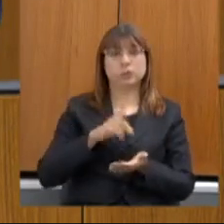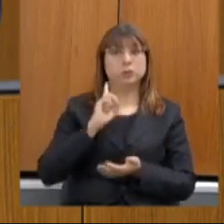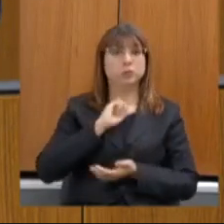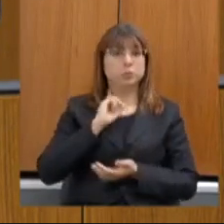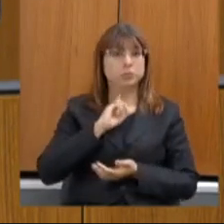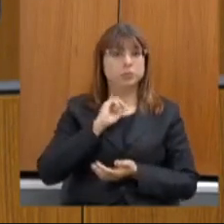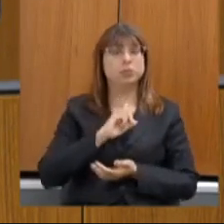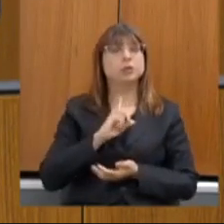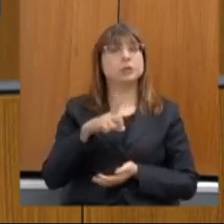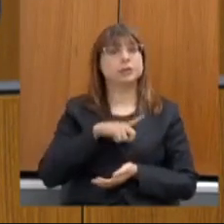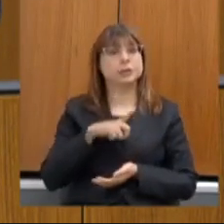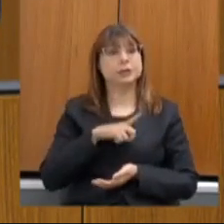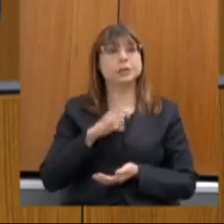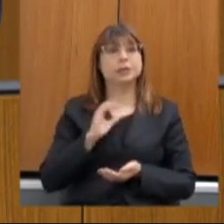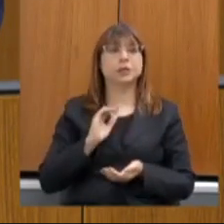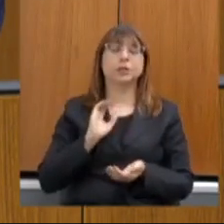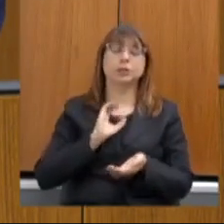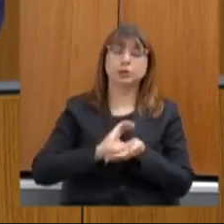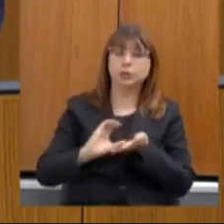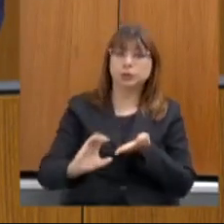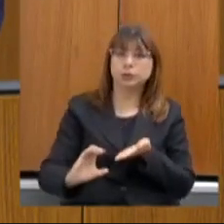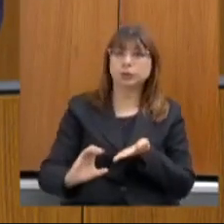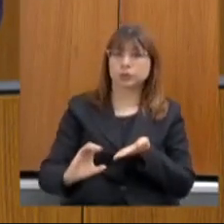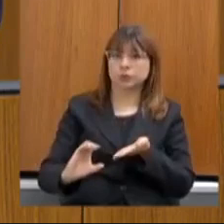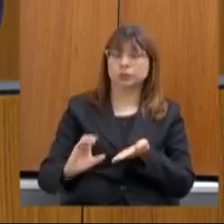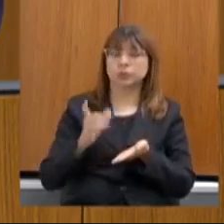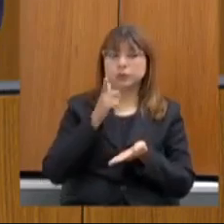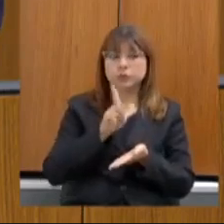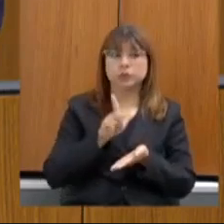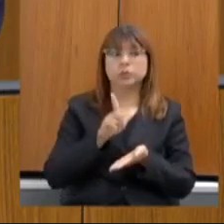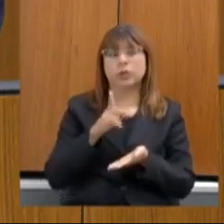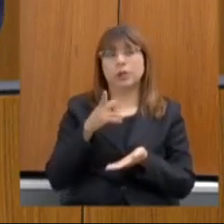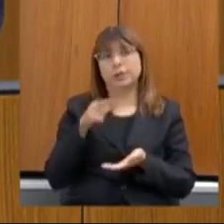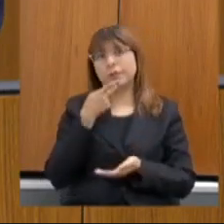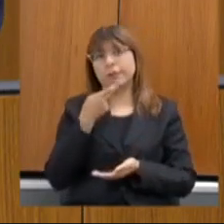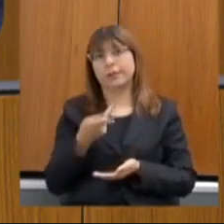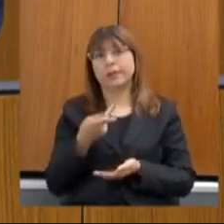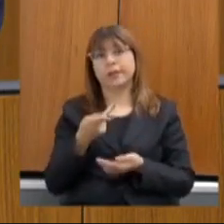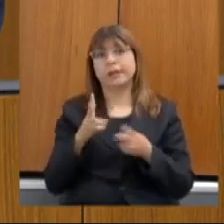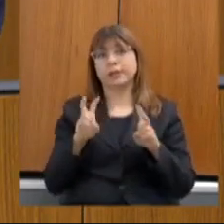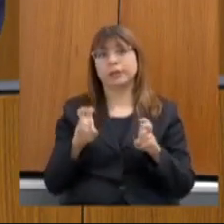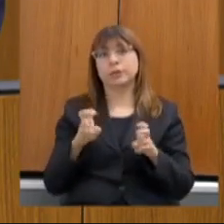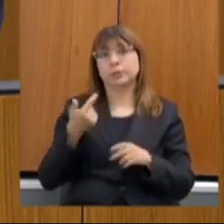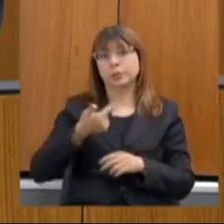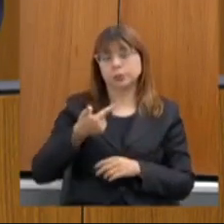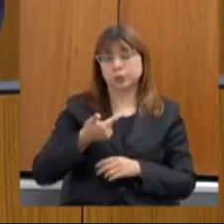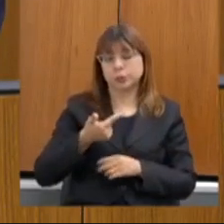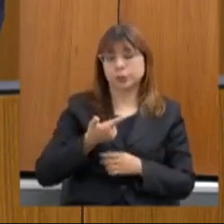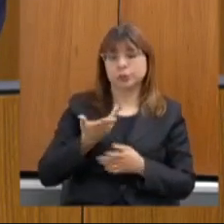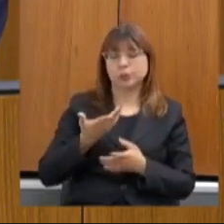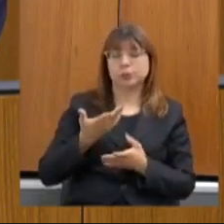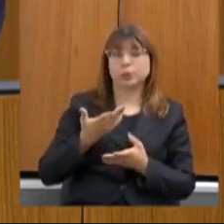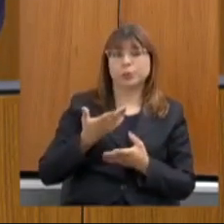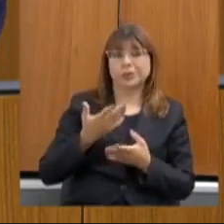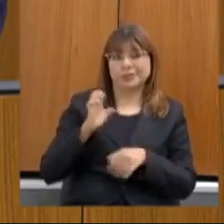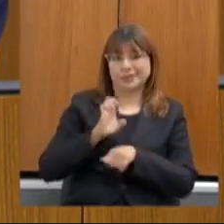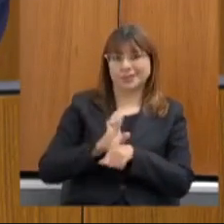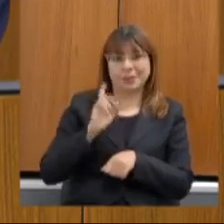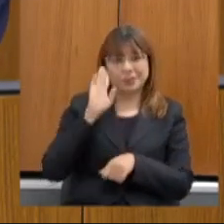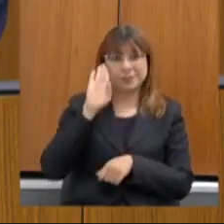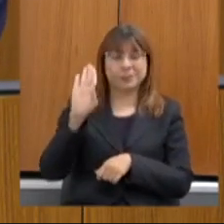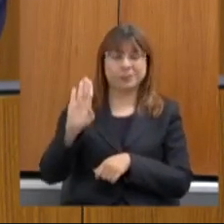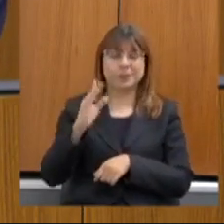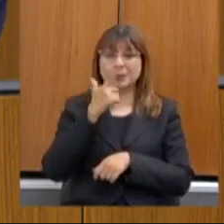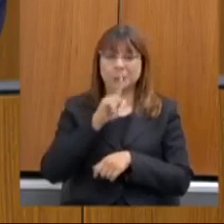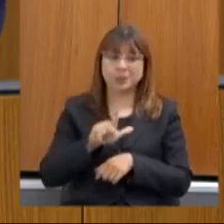tem sido os investimentos que tem que chegar ali quando se fala de segundo maior saldo de emprego no País É porque tem